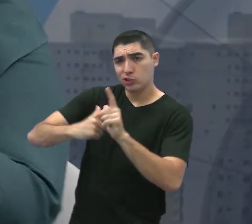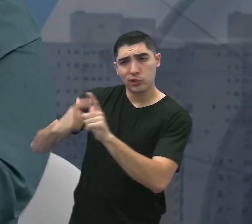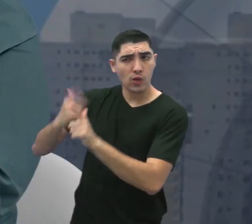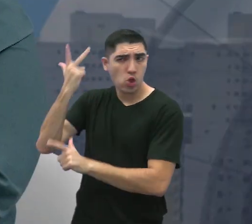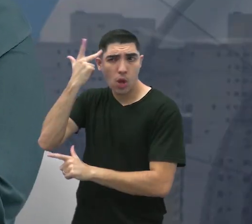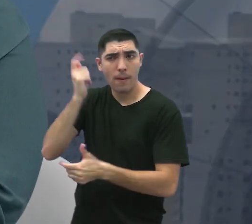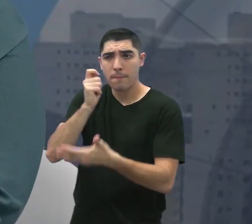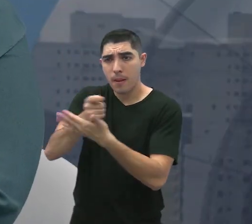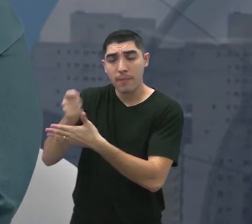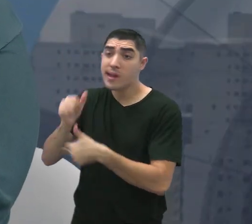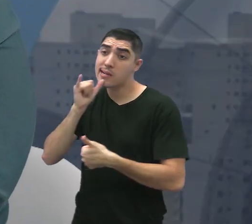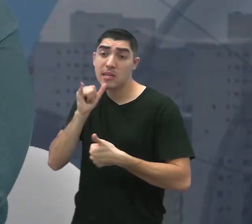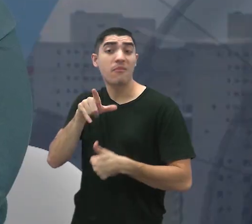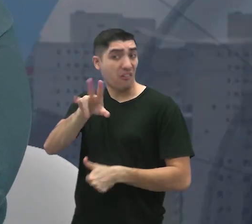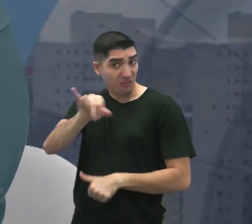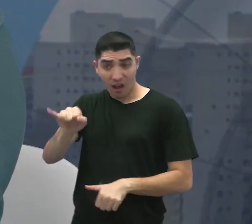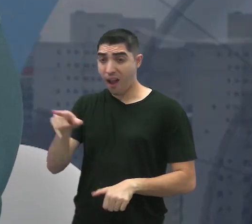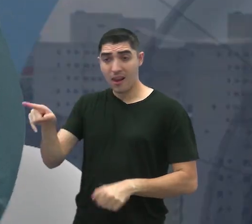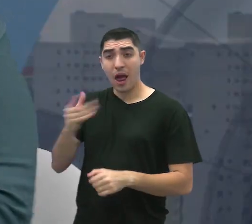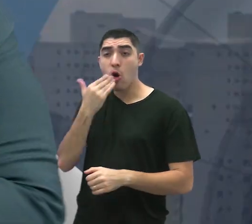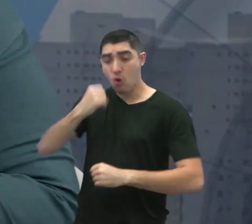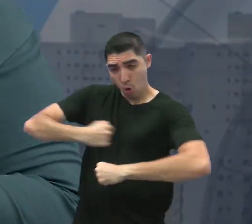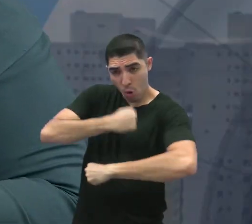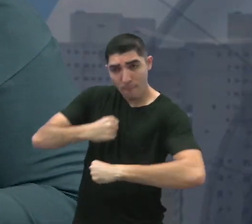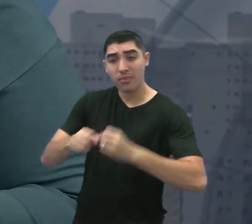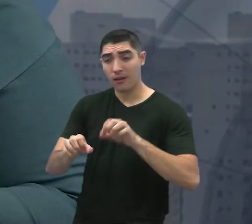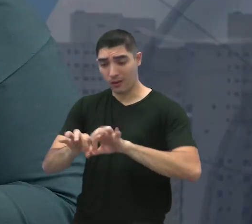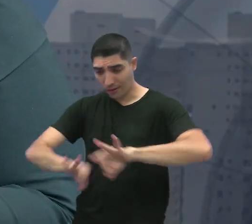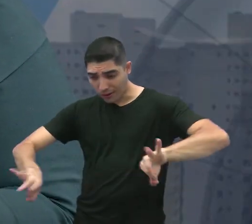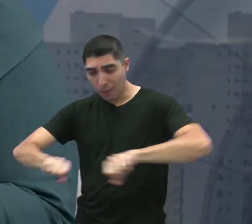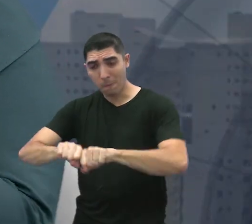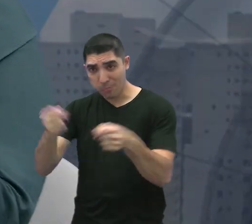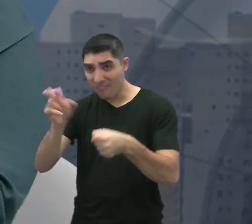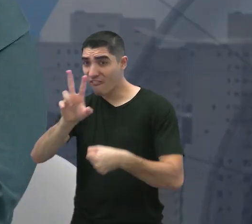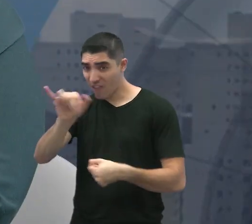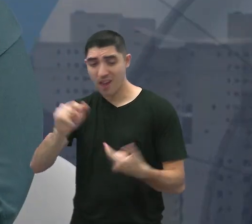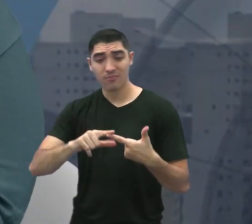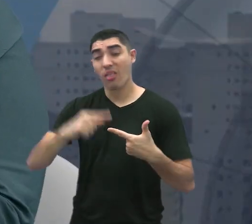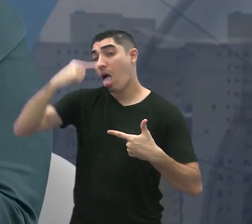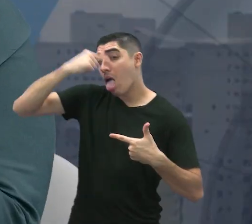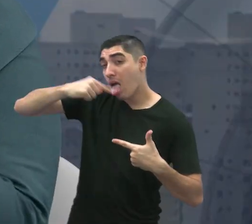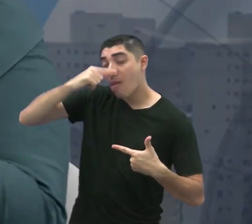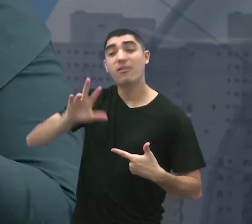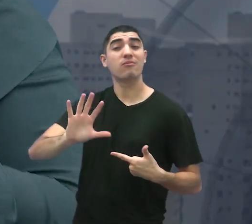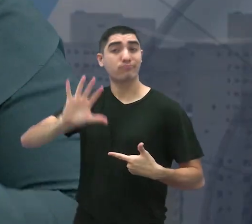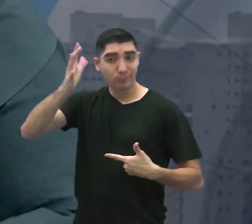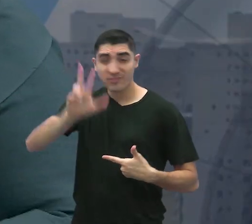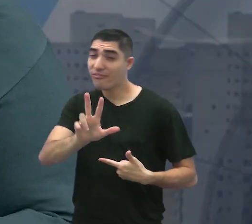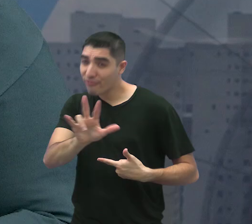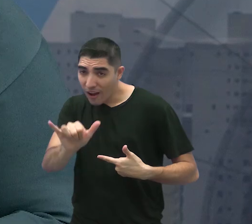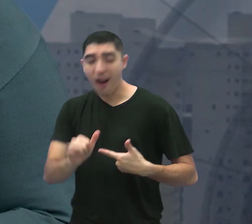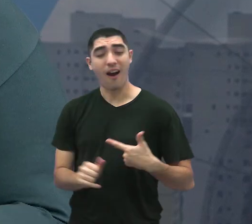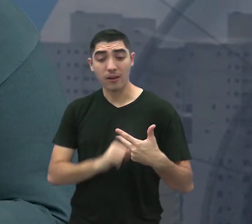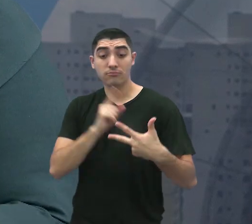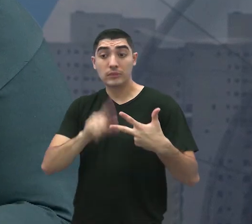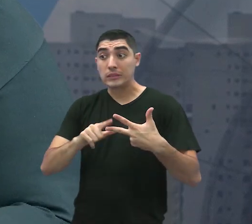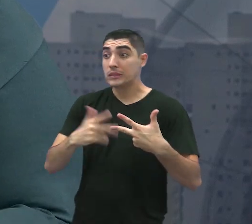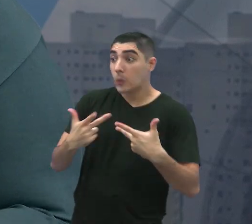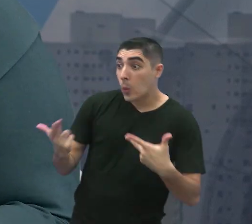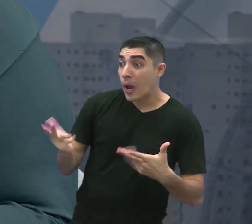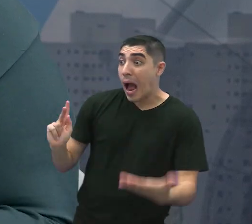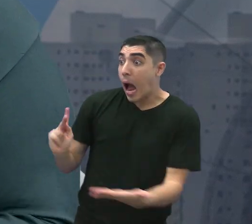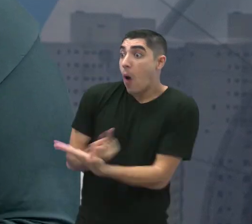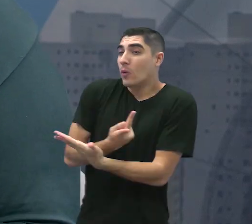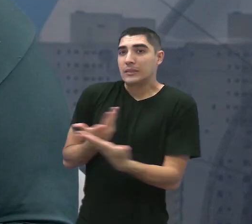o cano da pia da cozinha vai continuar estourando, a gente vai continuar ficando gripado e surgirão emergências que, se eu não estiver